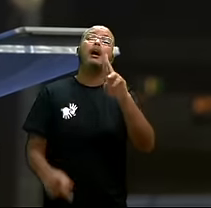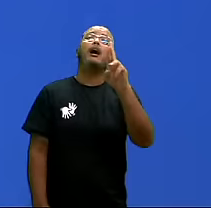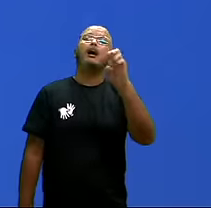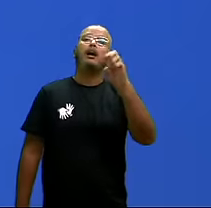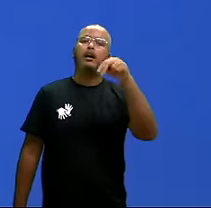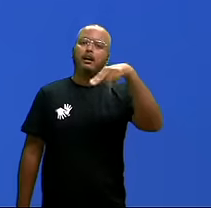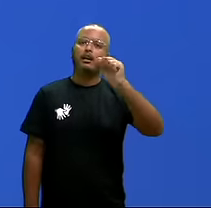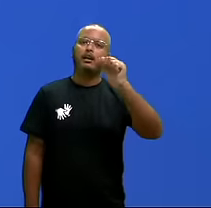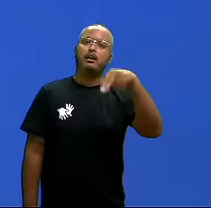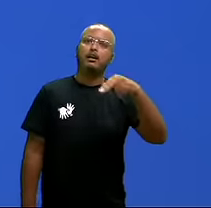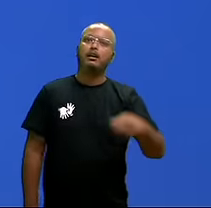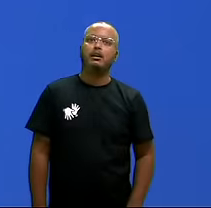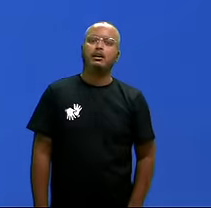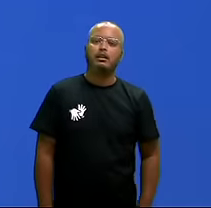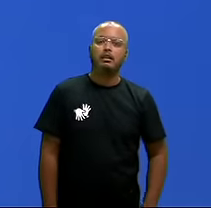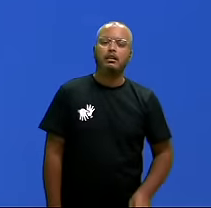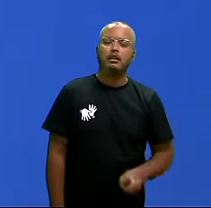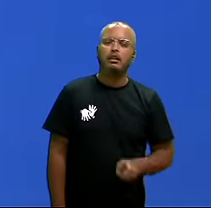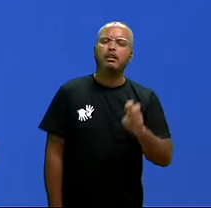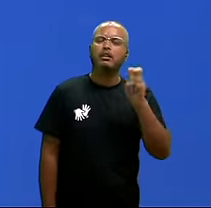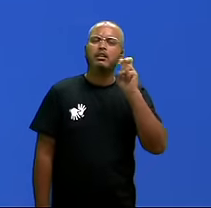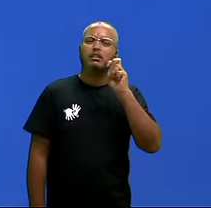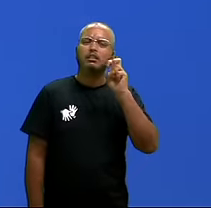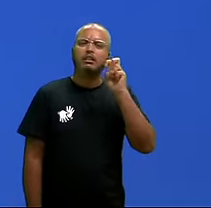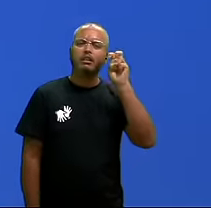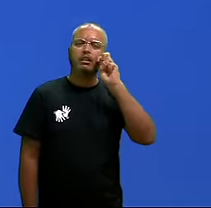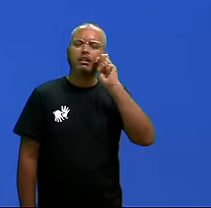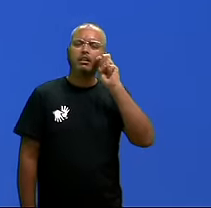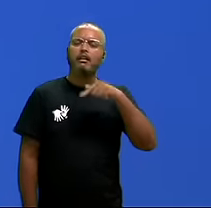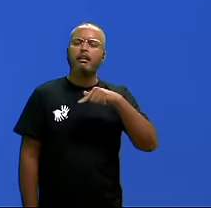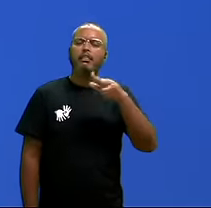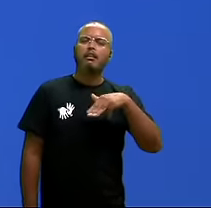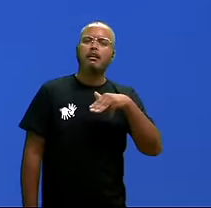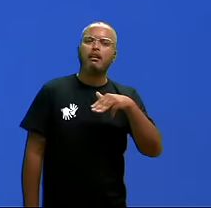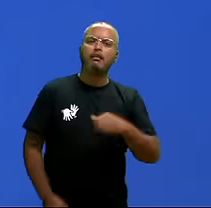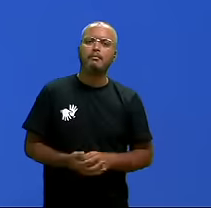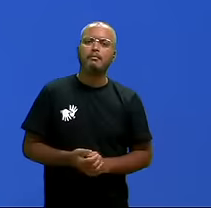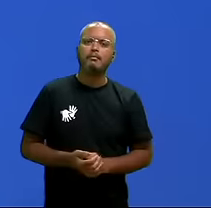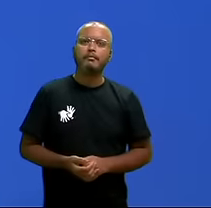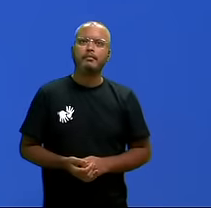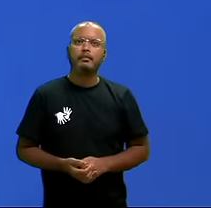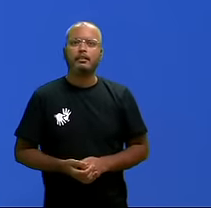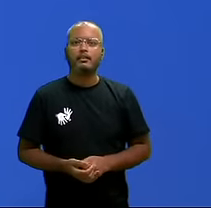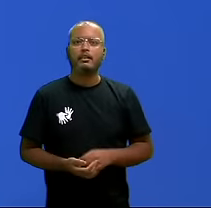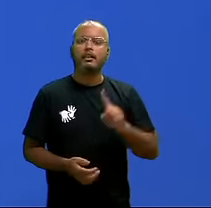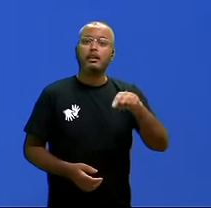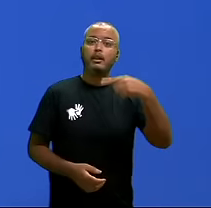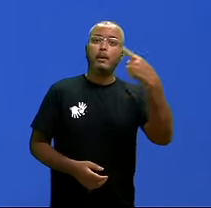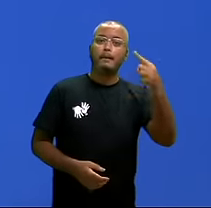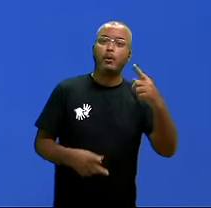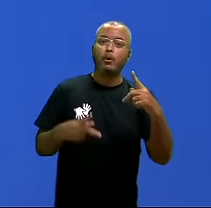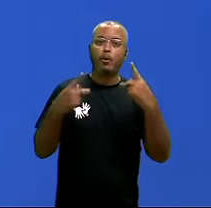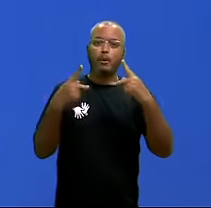Renan, puf, quinta. Aí Vitor Hugo, puf, a Gabriela.